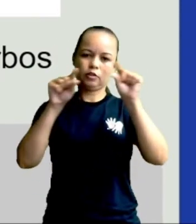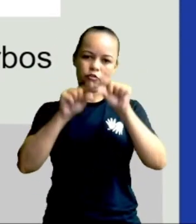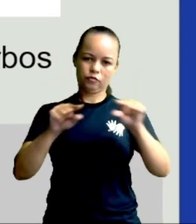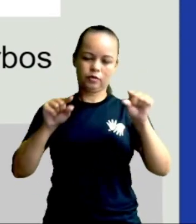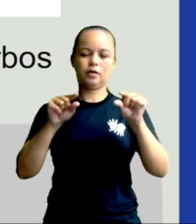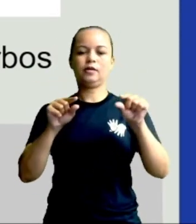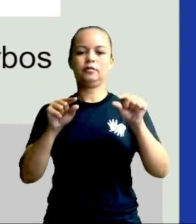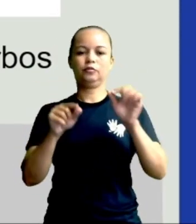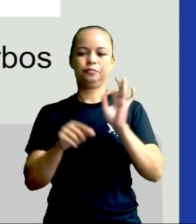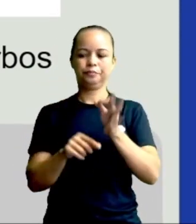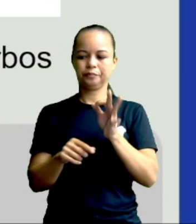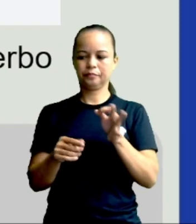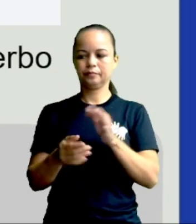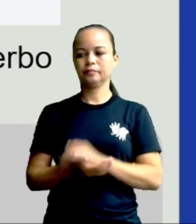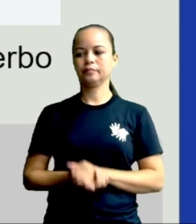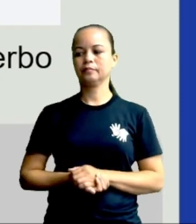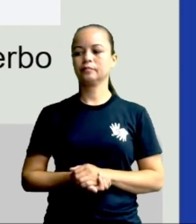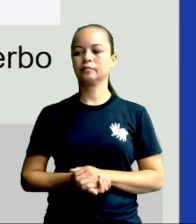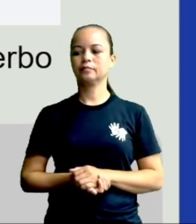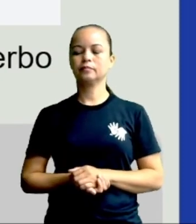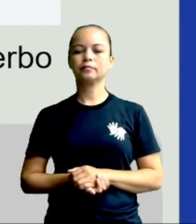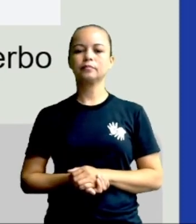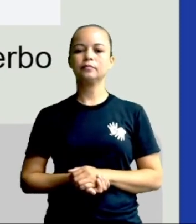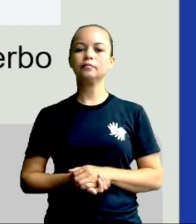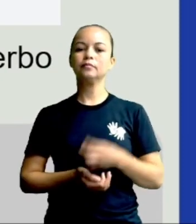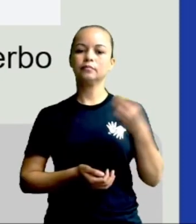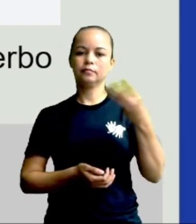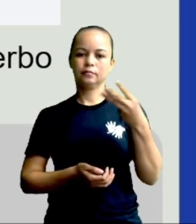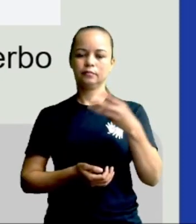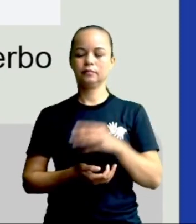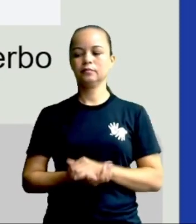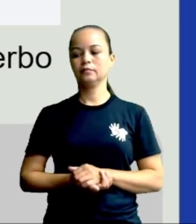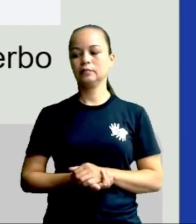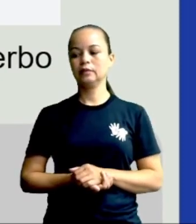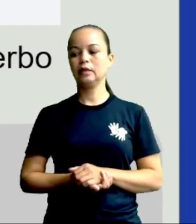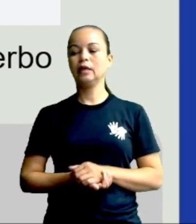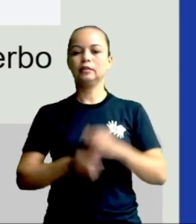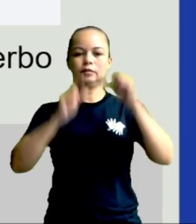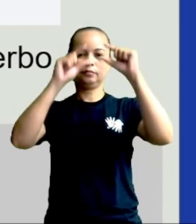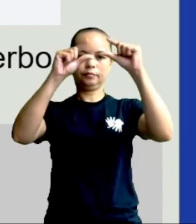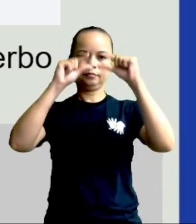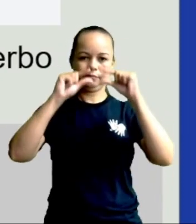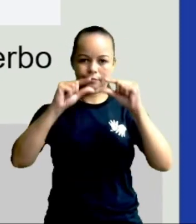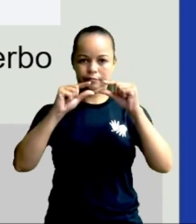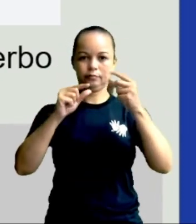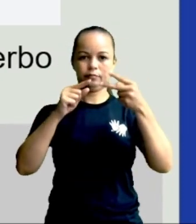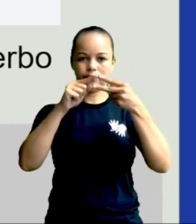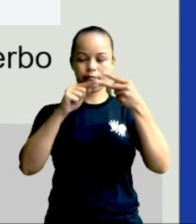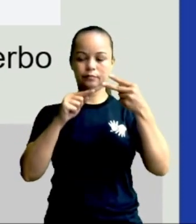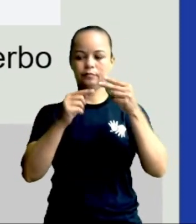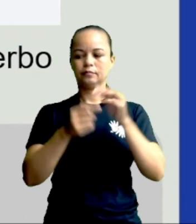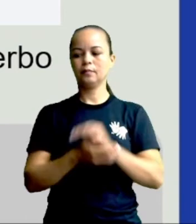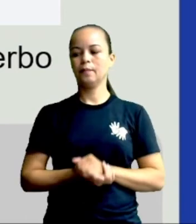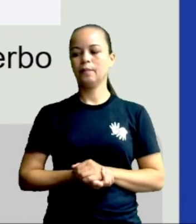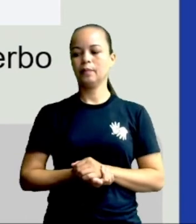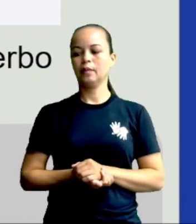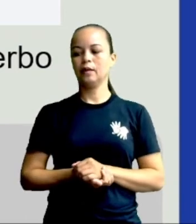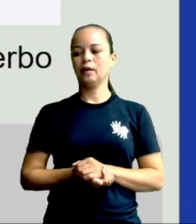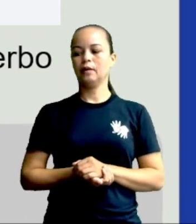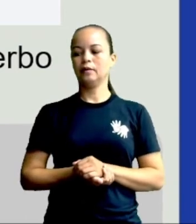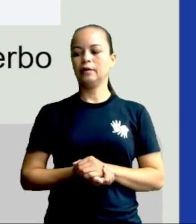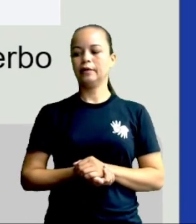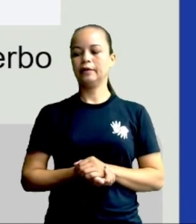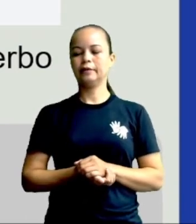corretas vamos parar questão 3 já tem dois títulos de Notícias entre a